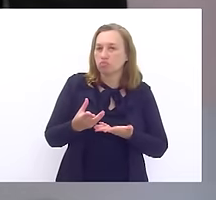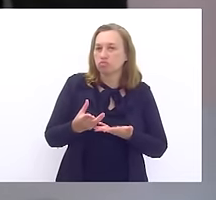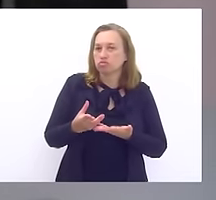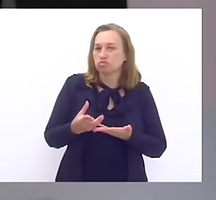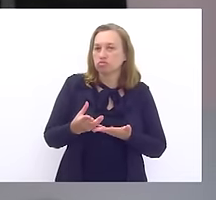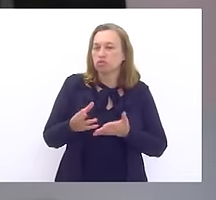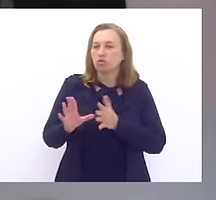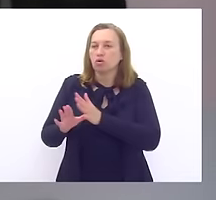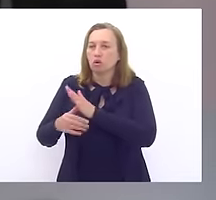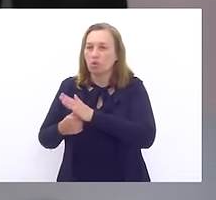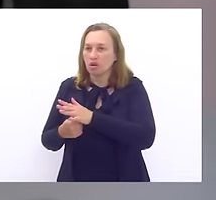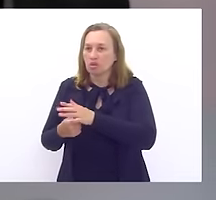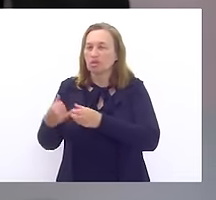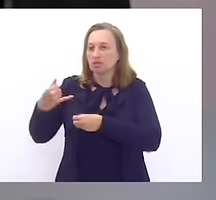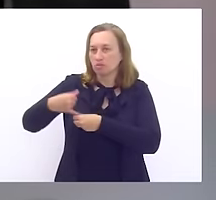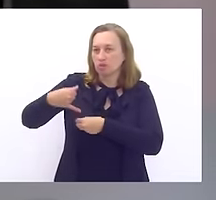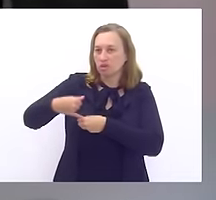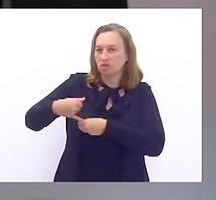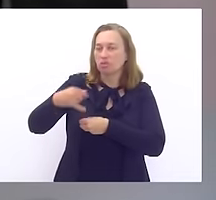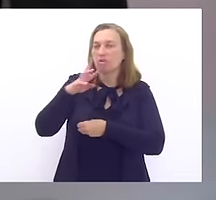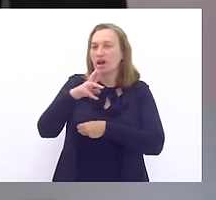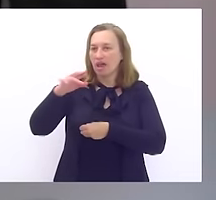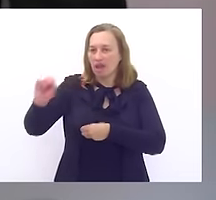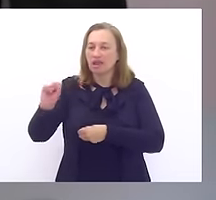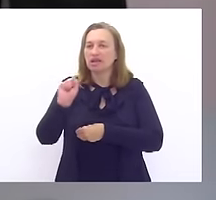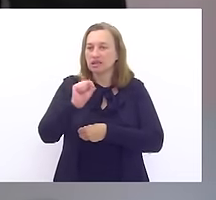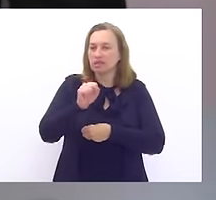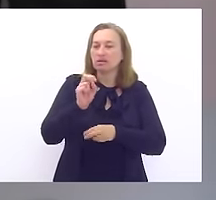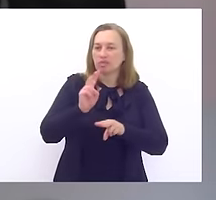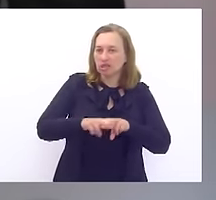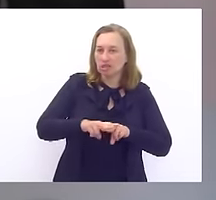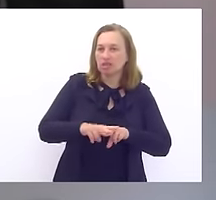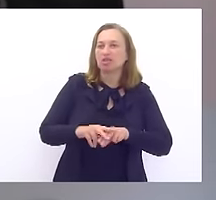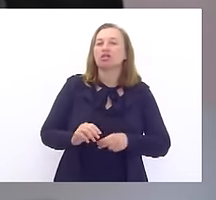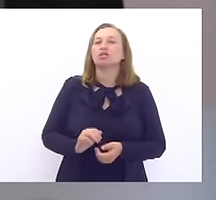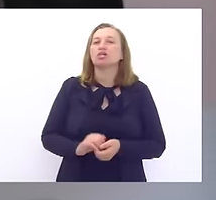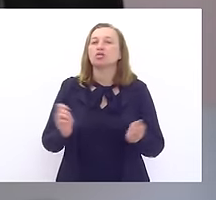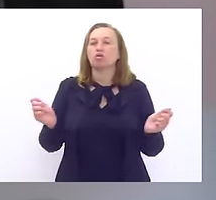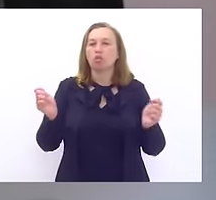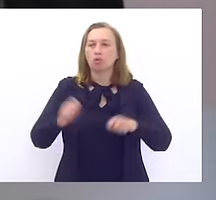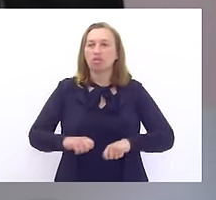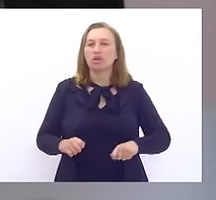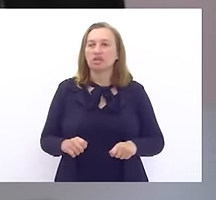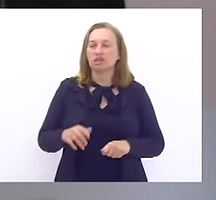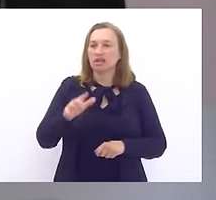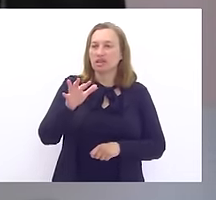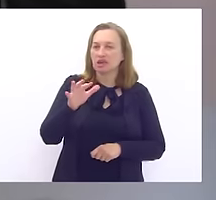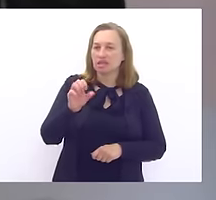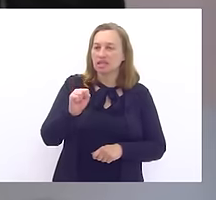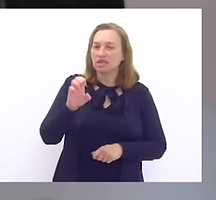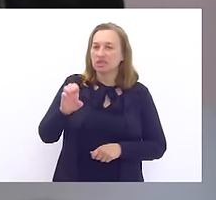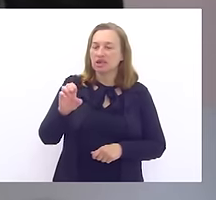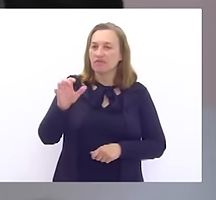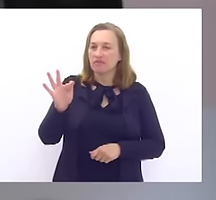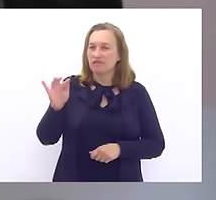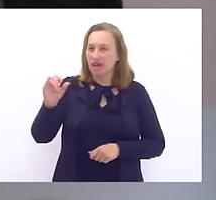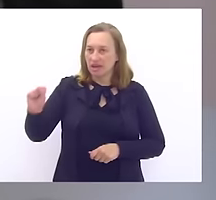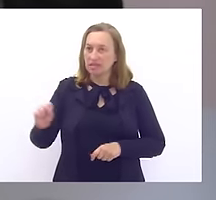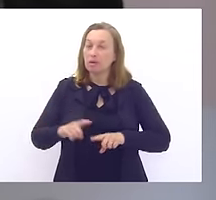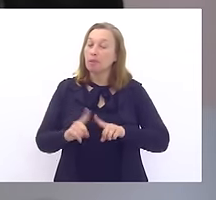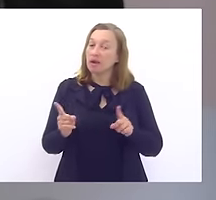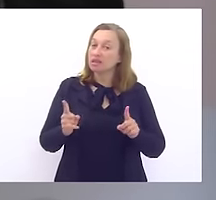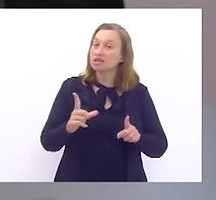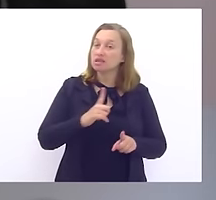esse produto são aprendidos pela Barreiras sim tá isso é importante termos de competência da Sefaz a gente tem aplicado agora